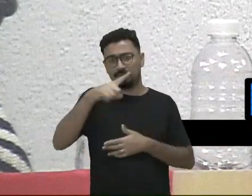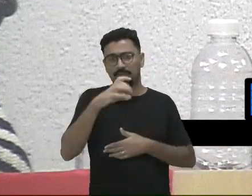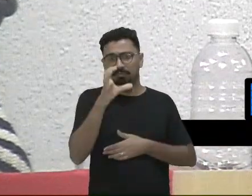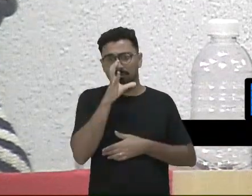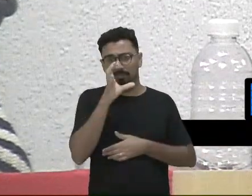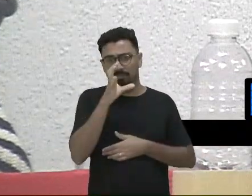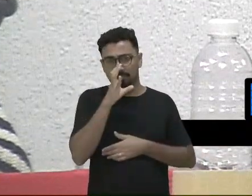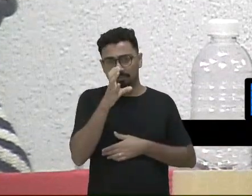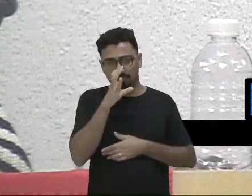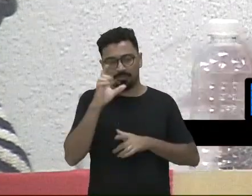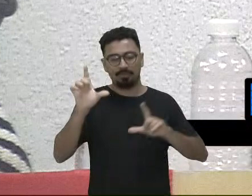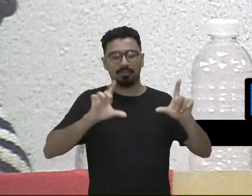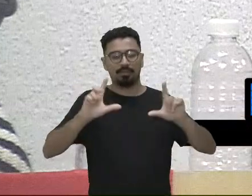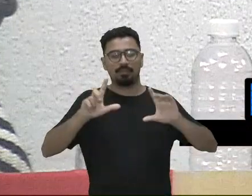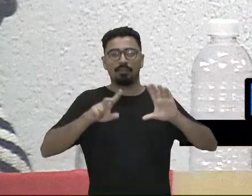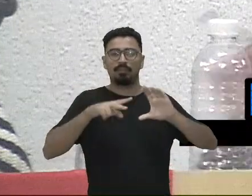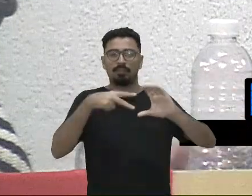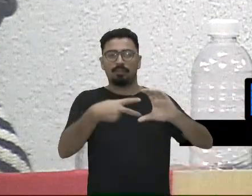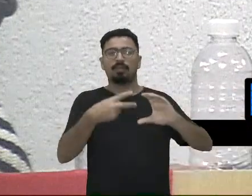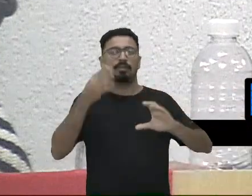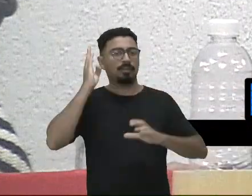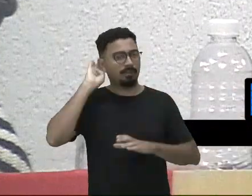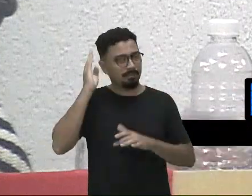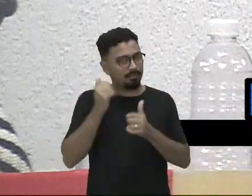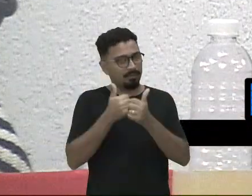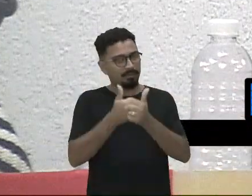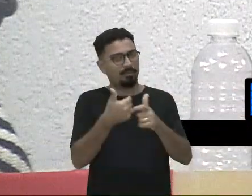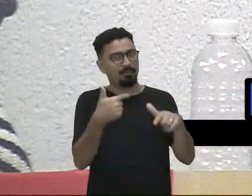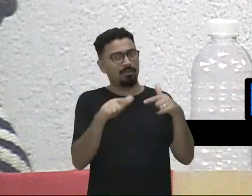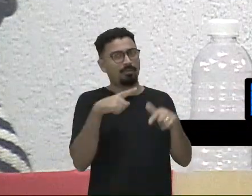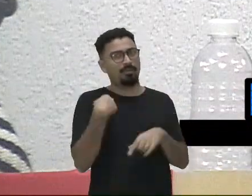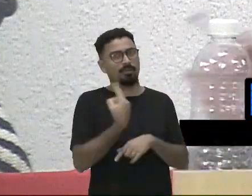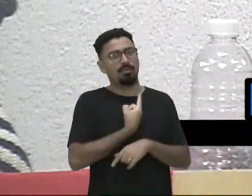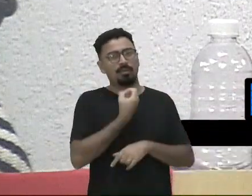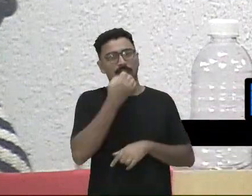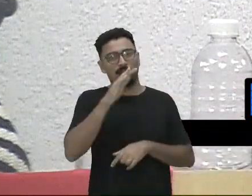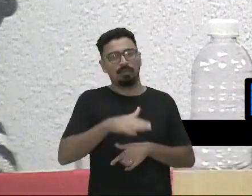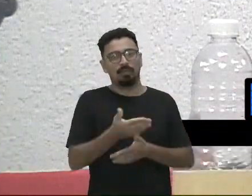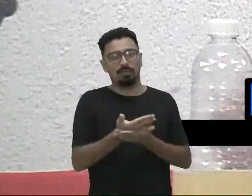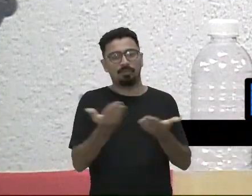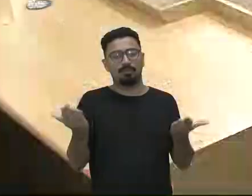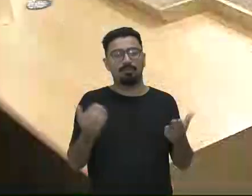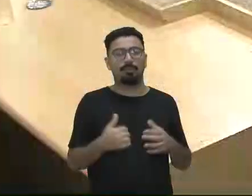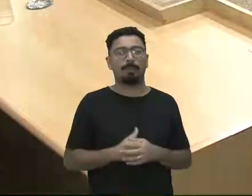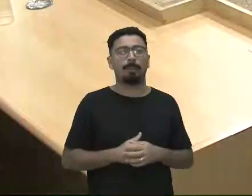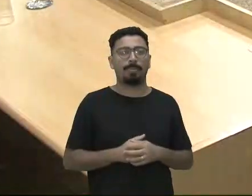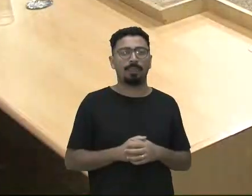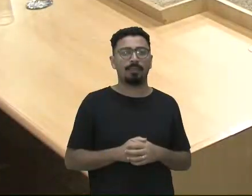telespectador da TV Câmara Taubaté, que acompanhou os nossos trabalhos. Boa tarde para todo mundo.